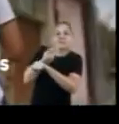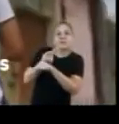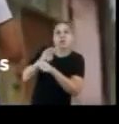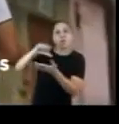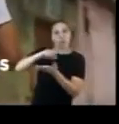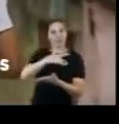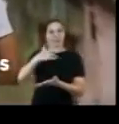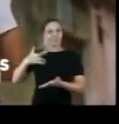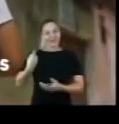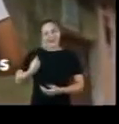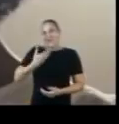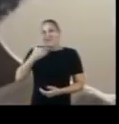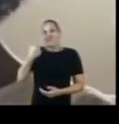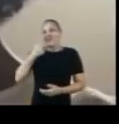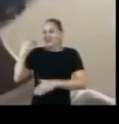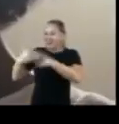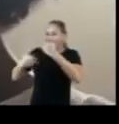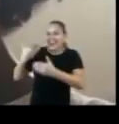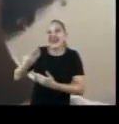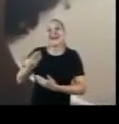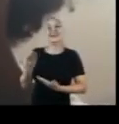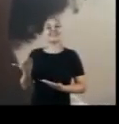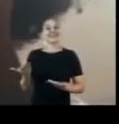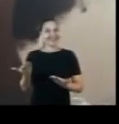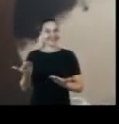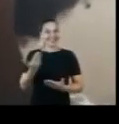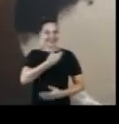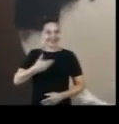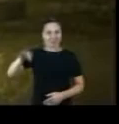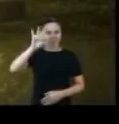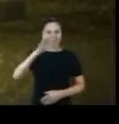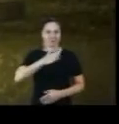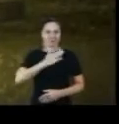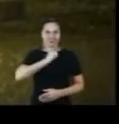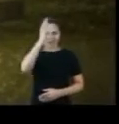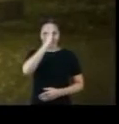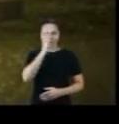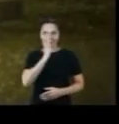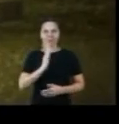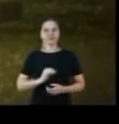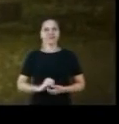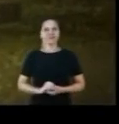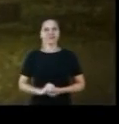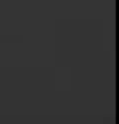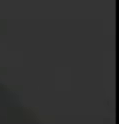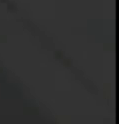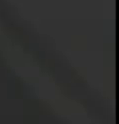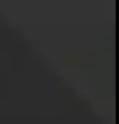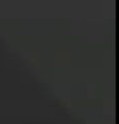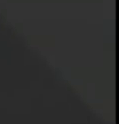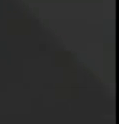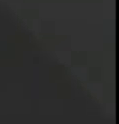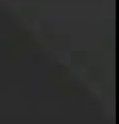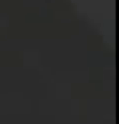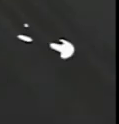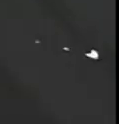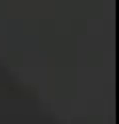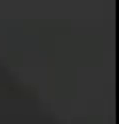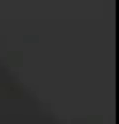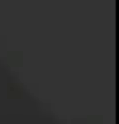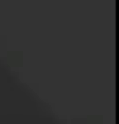orientações em uma unidade de saúde. Viva o melhor de cada tempo. Governo Federal, Pátria Amada Brasil.